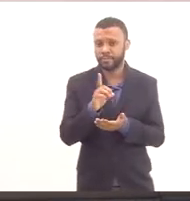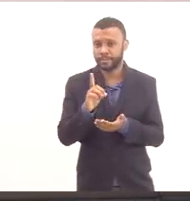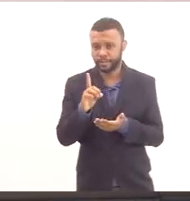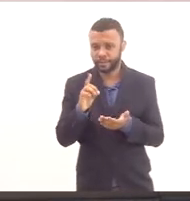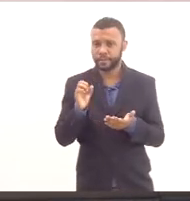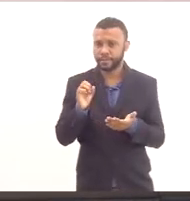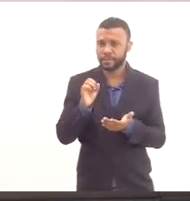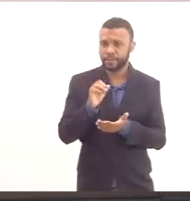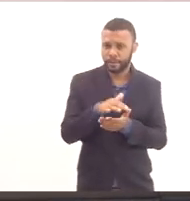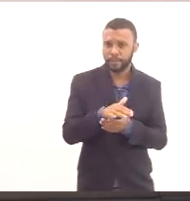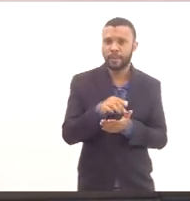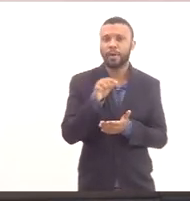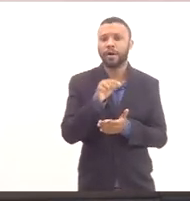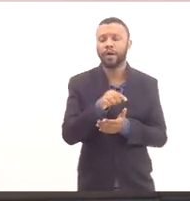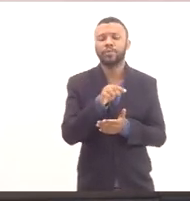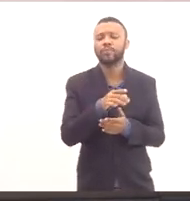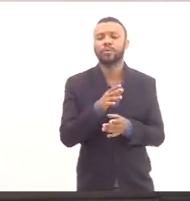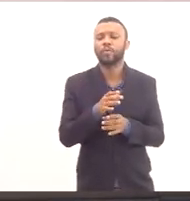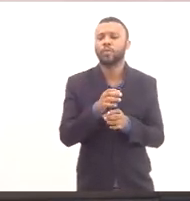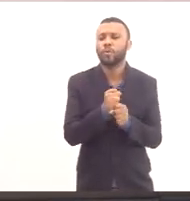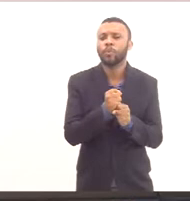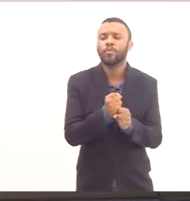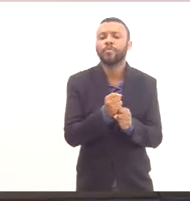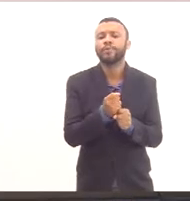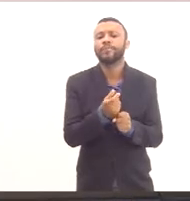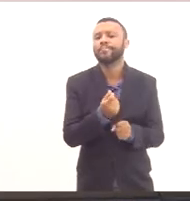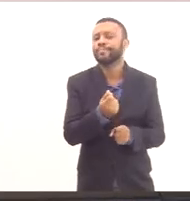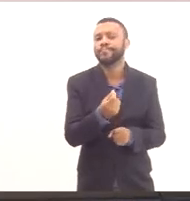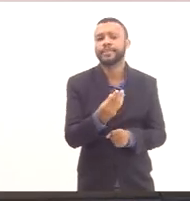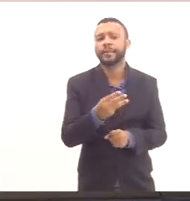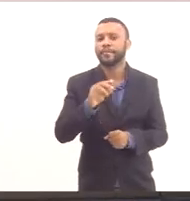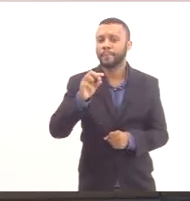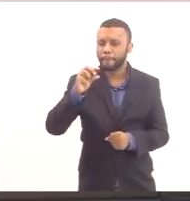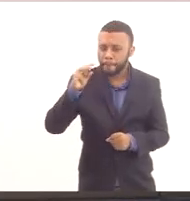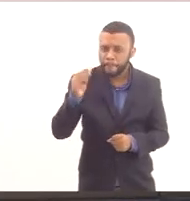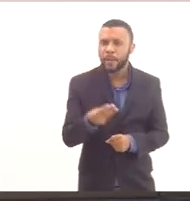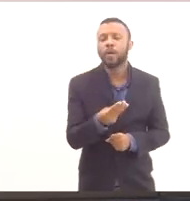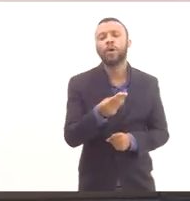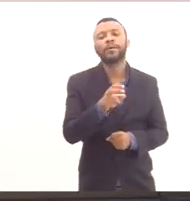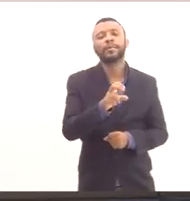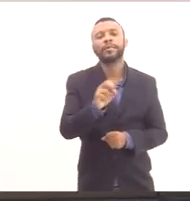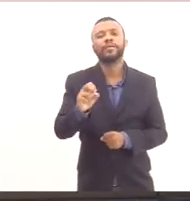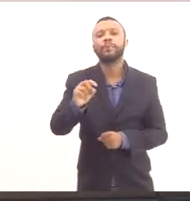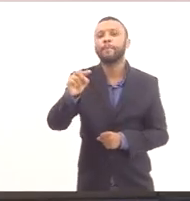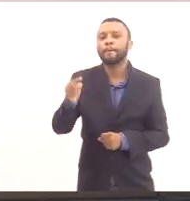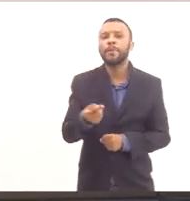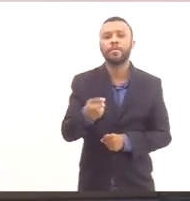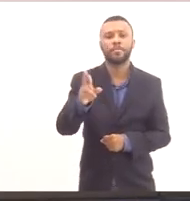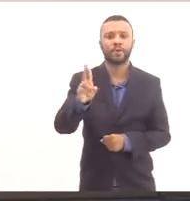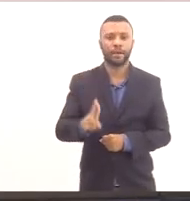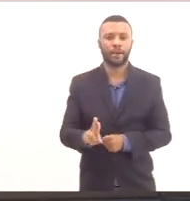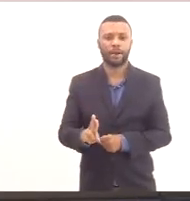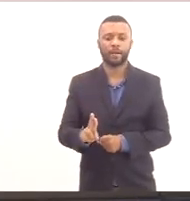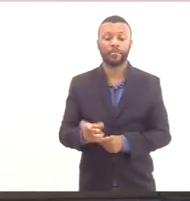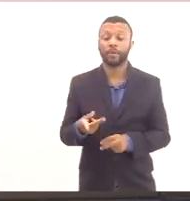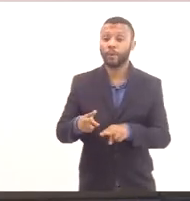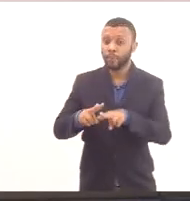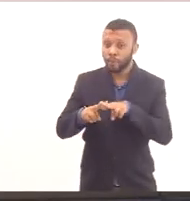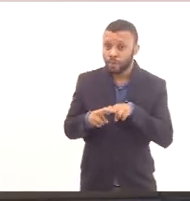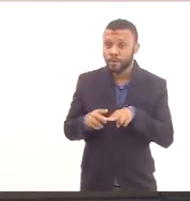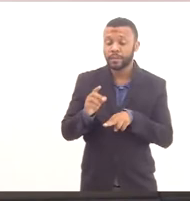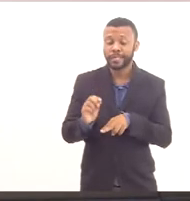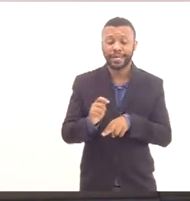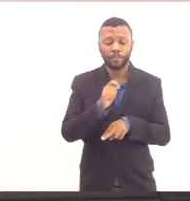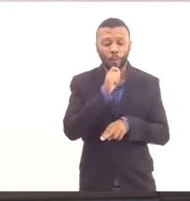o depósito de r$ 3500000 no entanto se que era